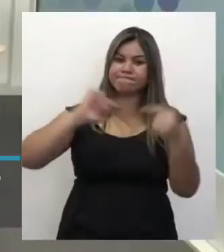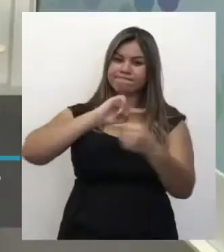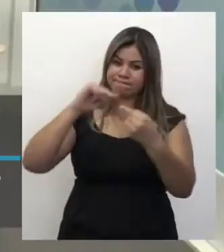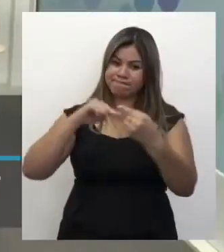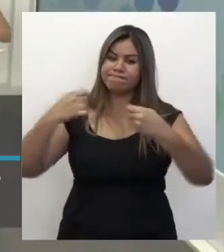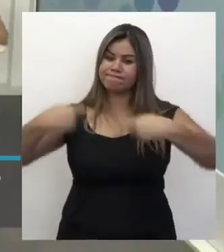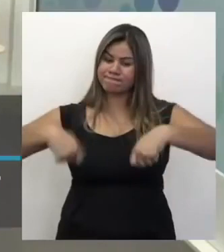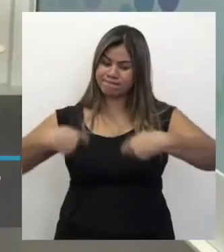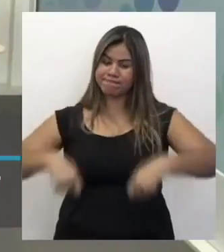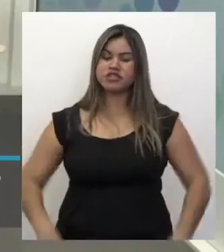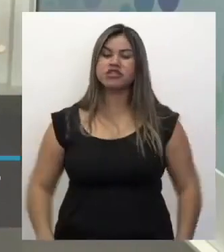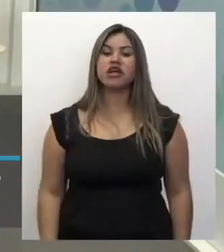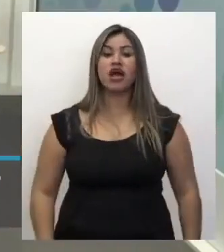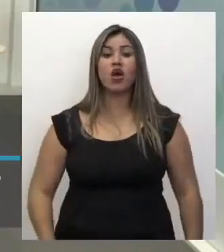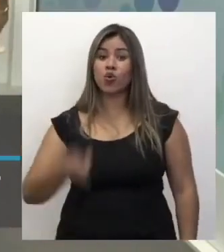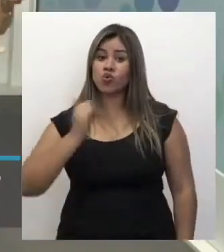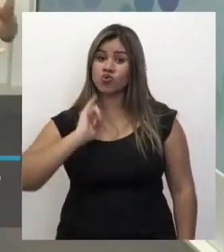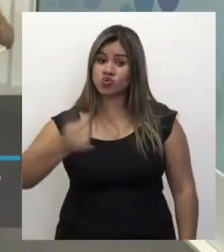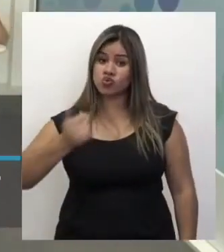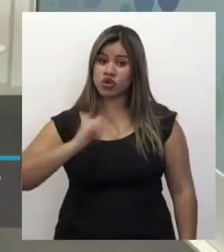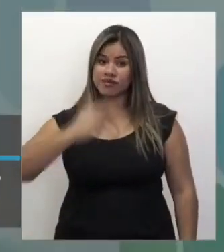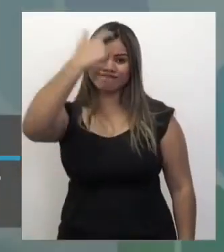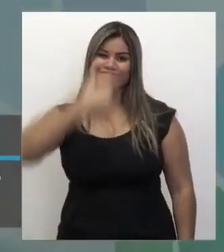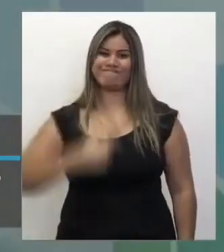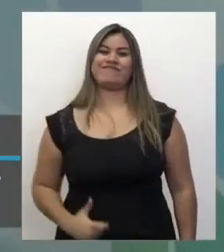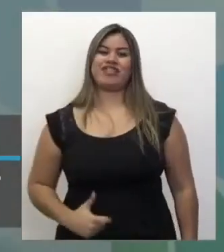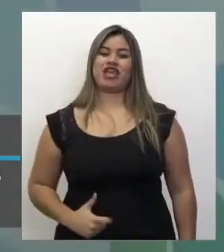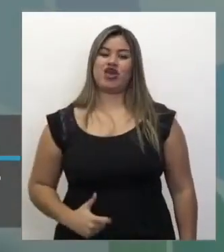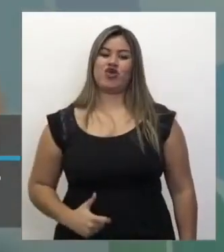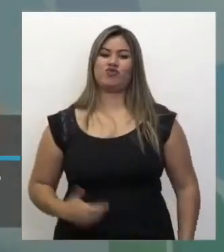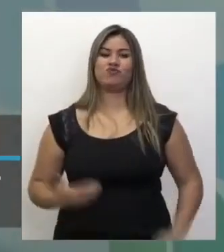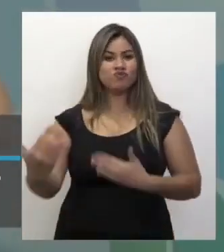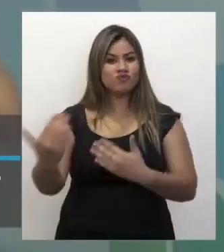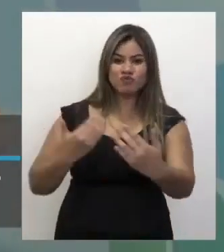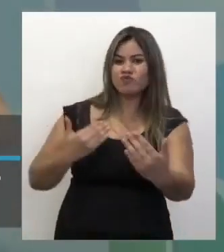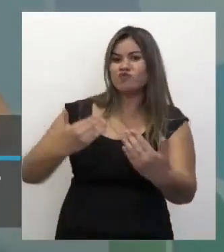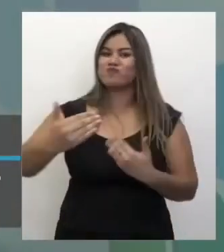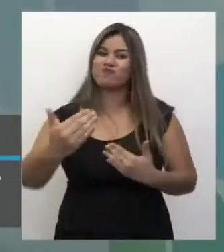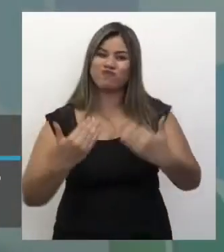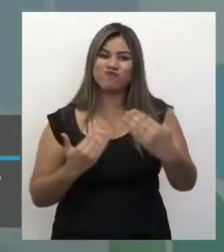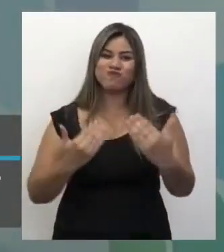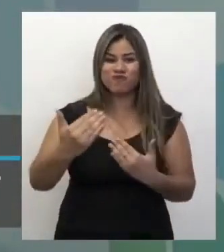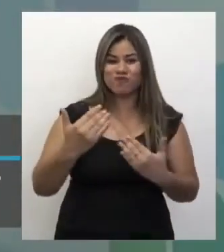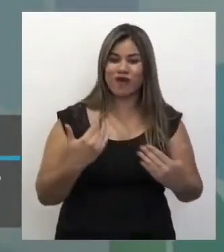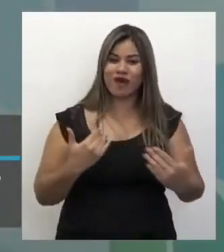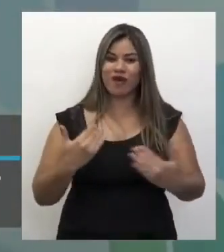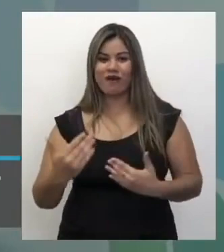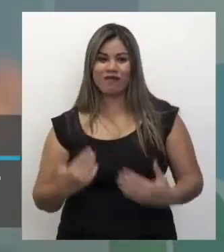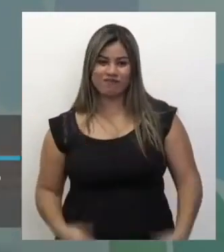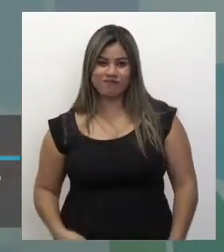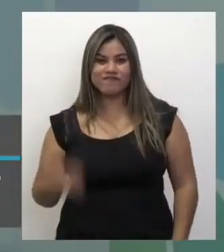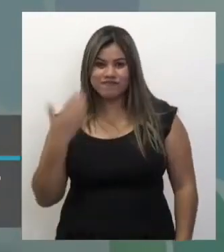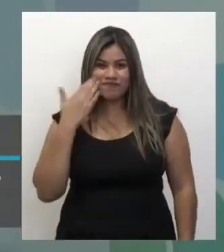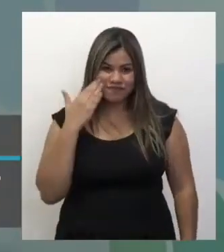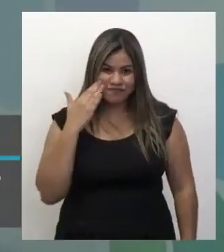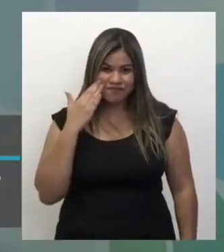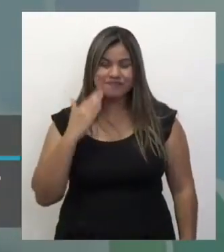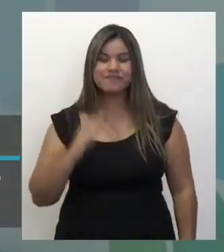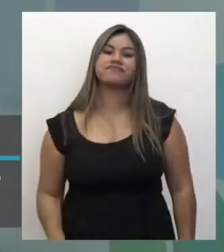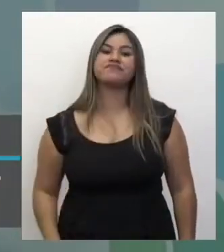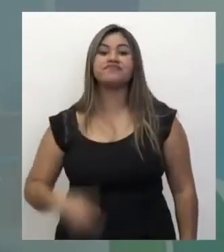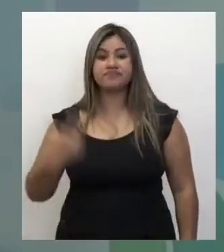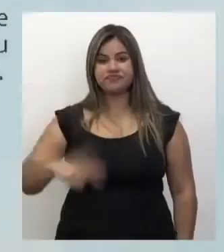o interlocutor é aquele que está... Você aí, ó. A gente tá nessa troca aí. Sim. Eu sou o locutor, você é interlocutor. Tá bom? Revisando